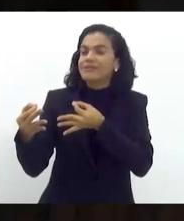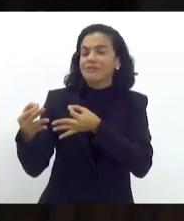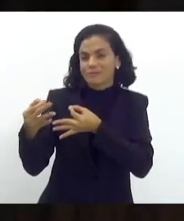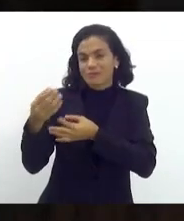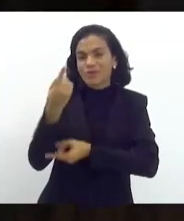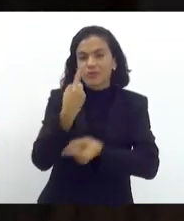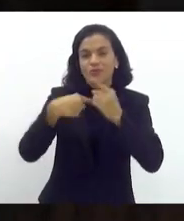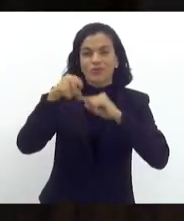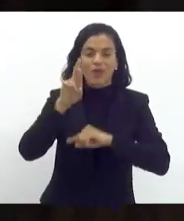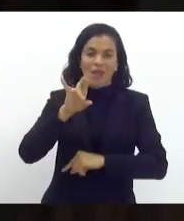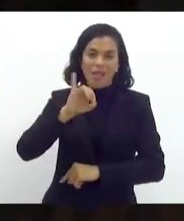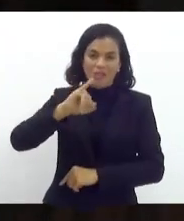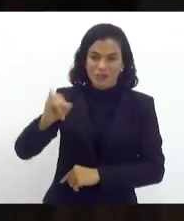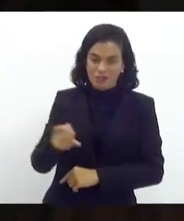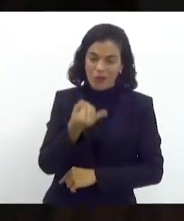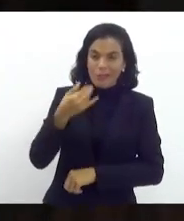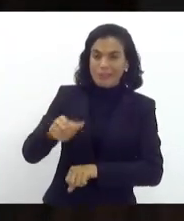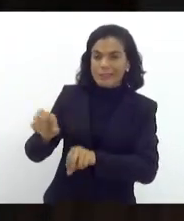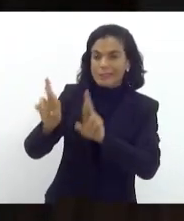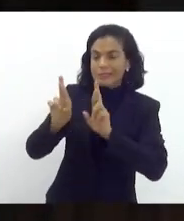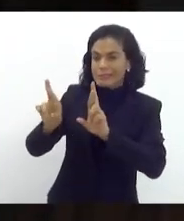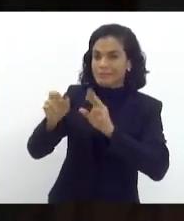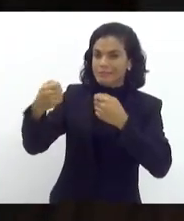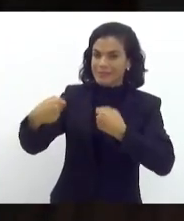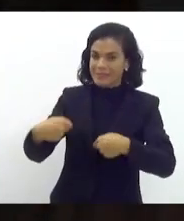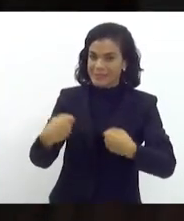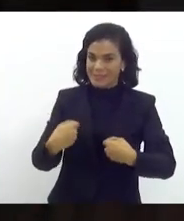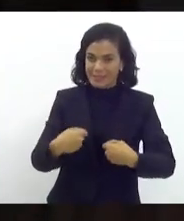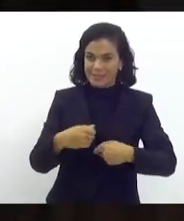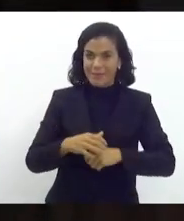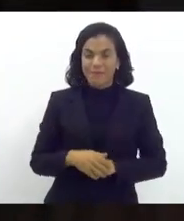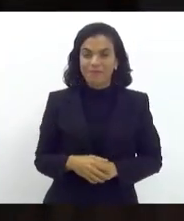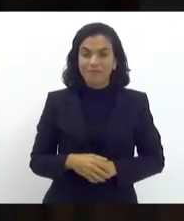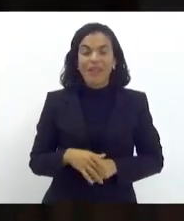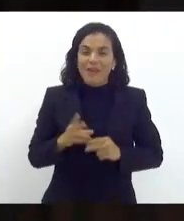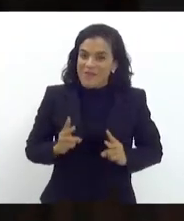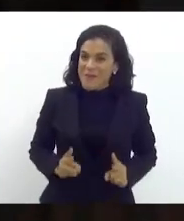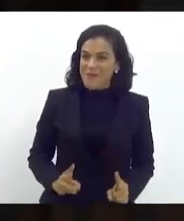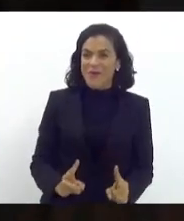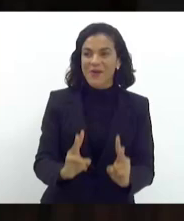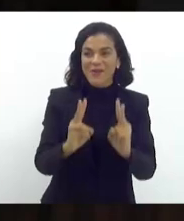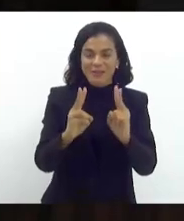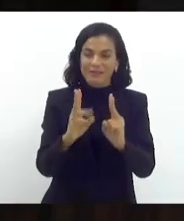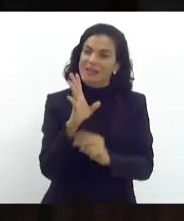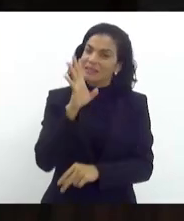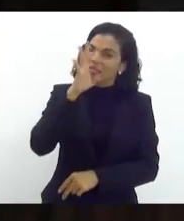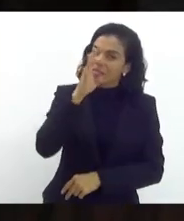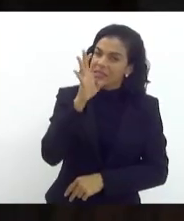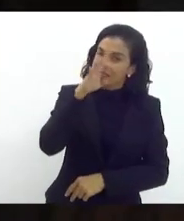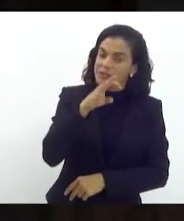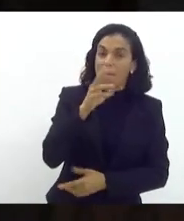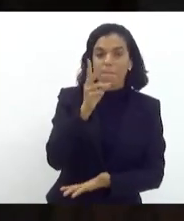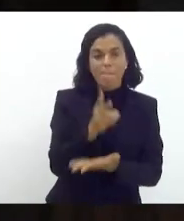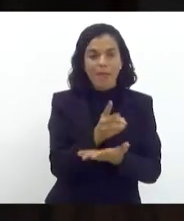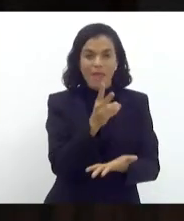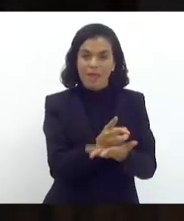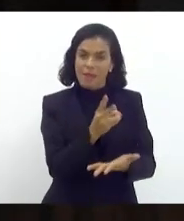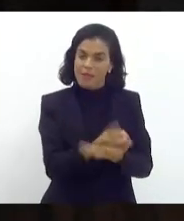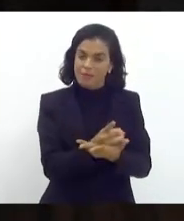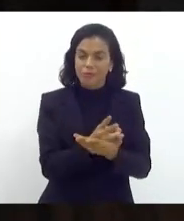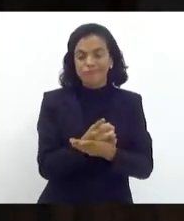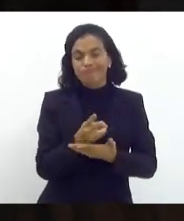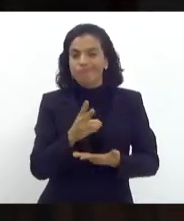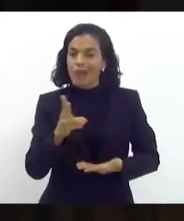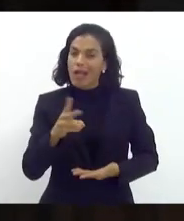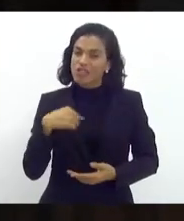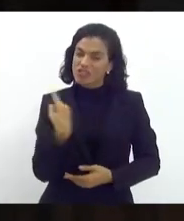o supera RJ as pessoas que estão esperando precisa e a gente vai continuar aí insistindo mesmo como base do governo